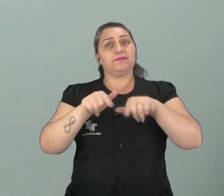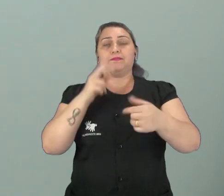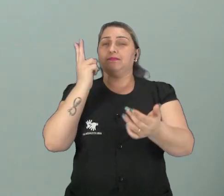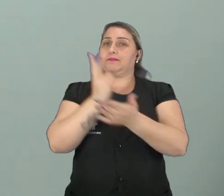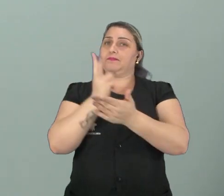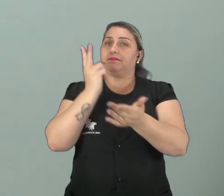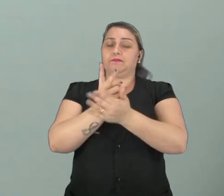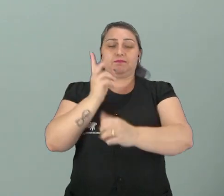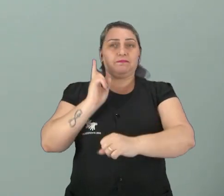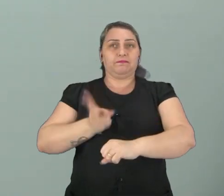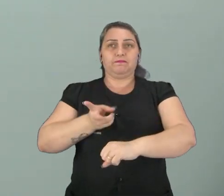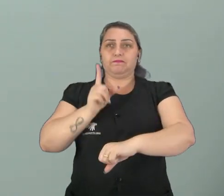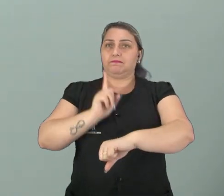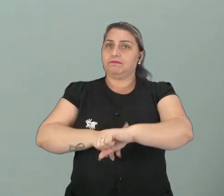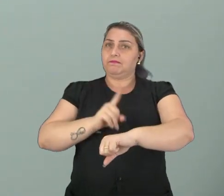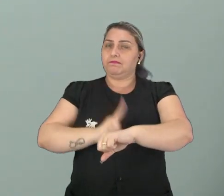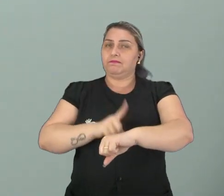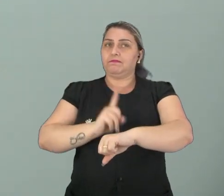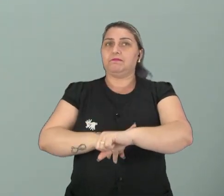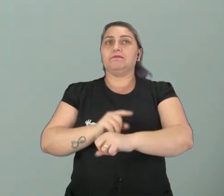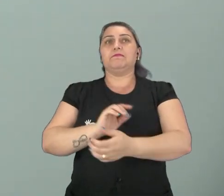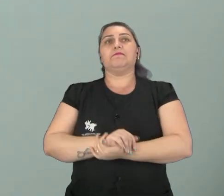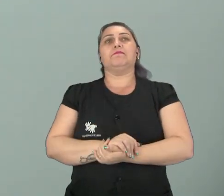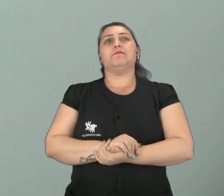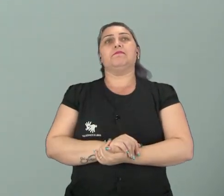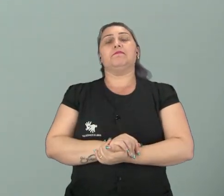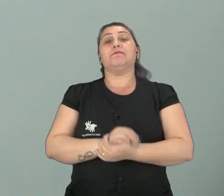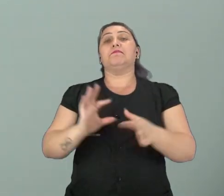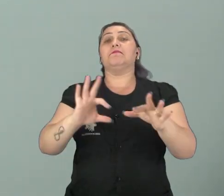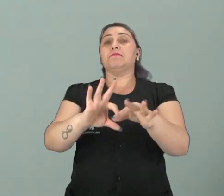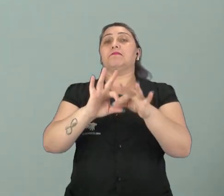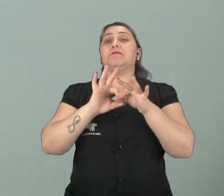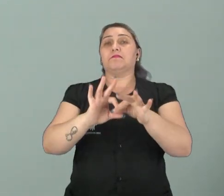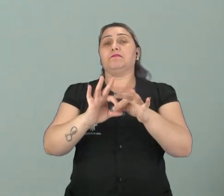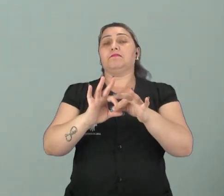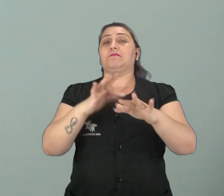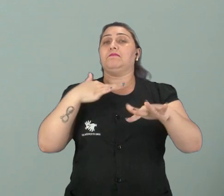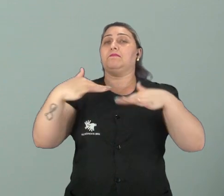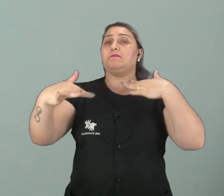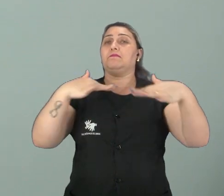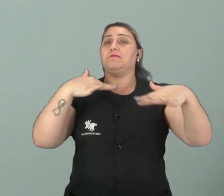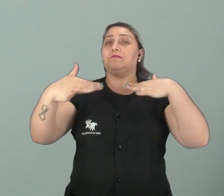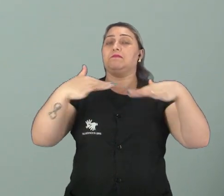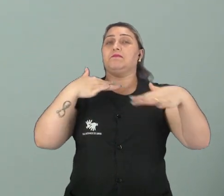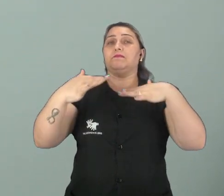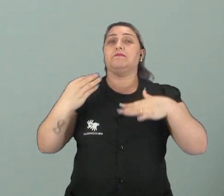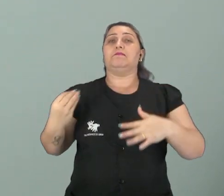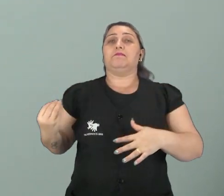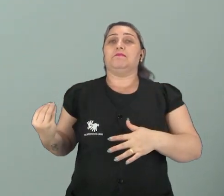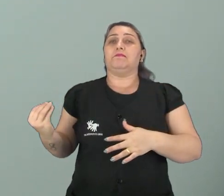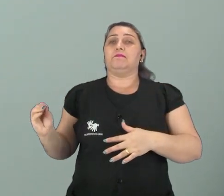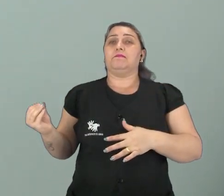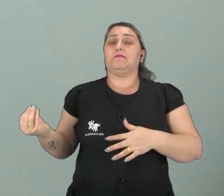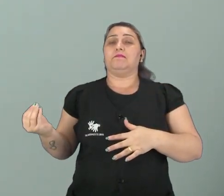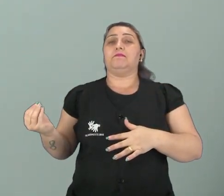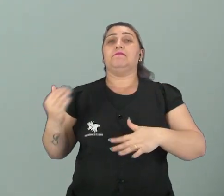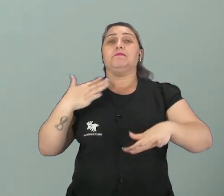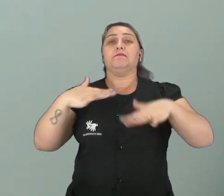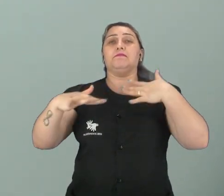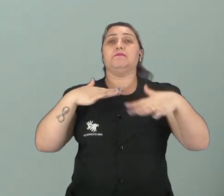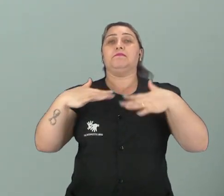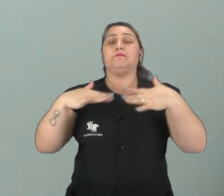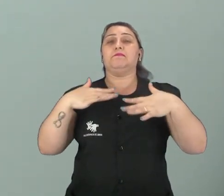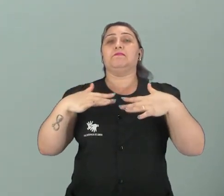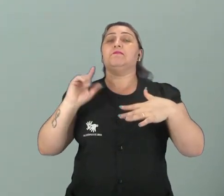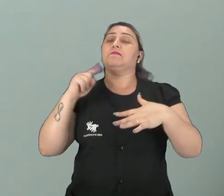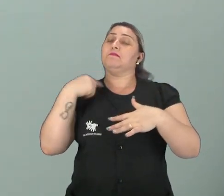sempre no mesmo horário, tá? Então, isso se chama a ligação com o movimento de rotação com o